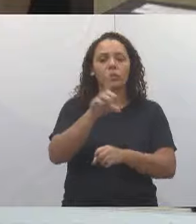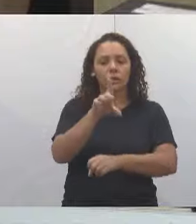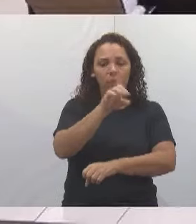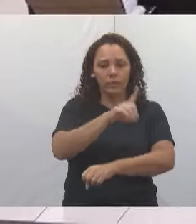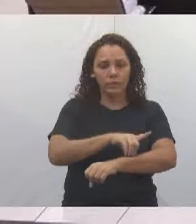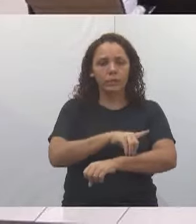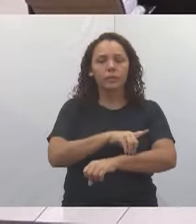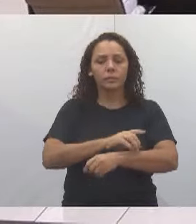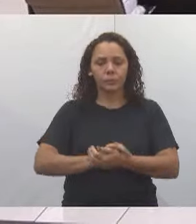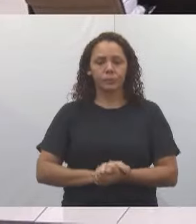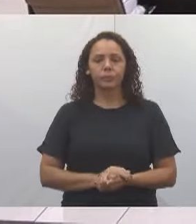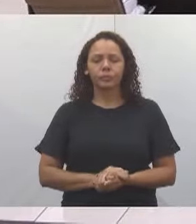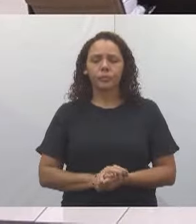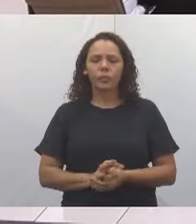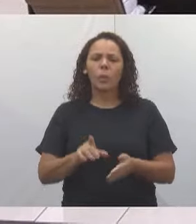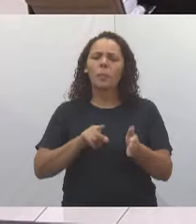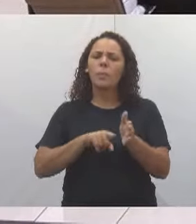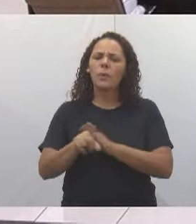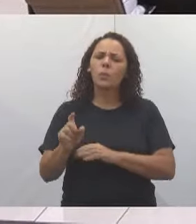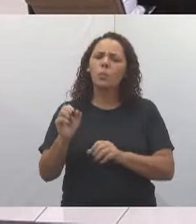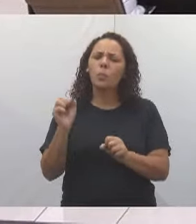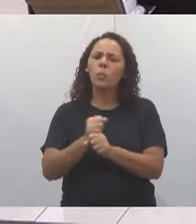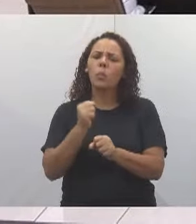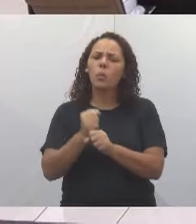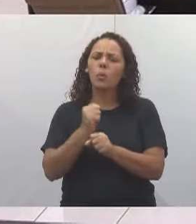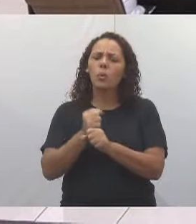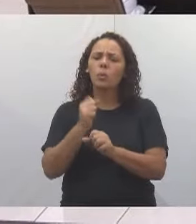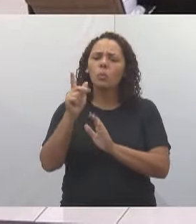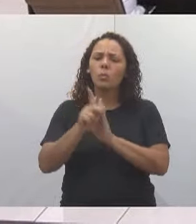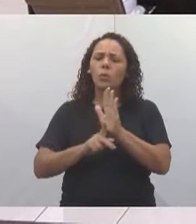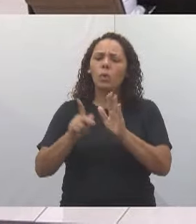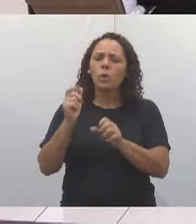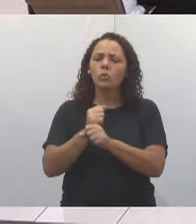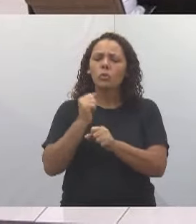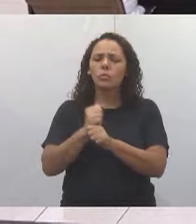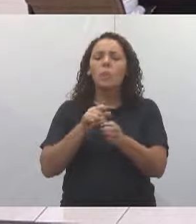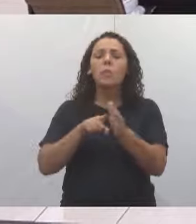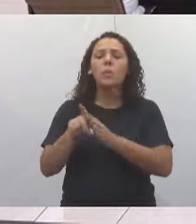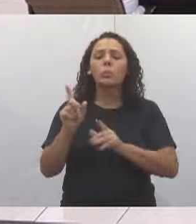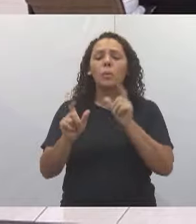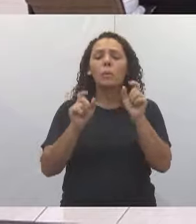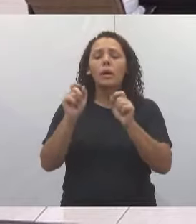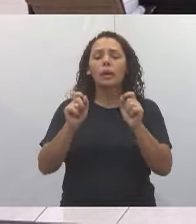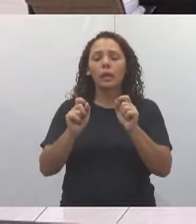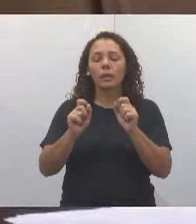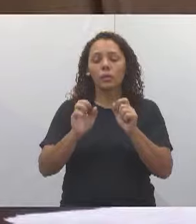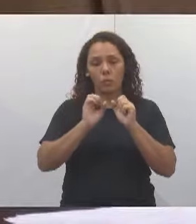falo sobre projeto de obras? Pergunta para mim, se eu não souber, pode ser? Eu faço para o dono da criança.